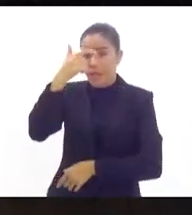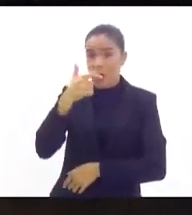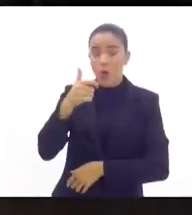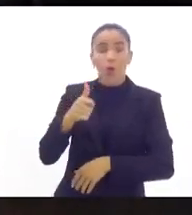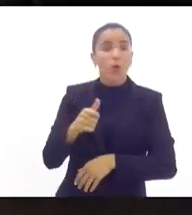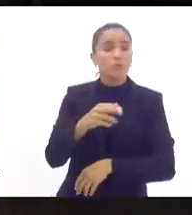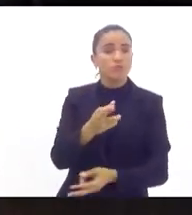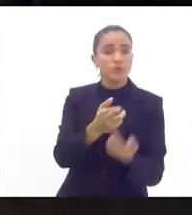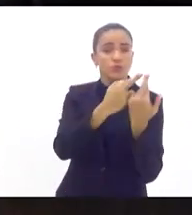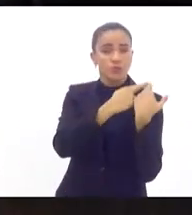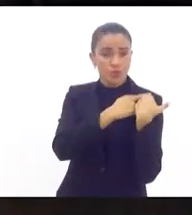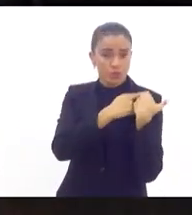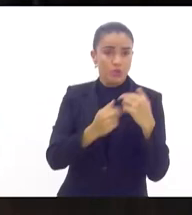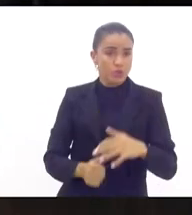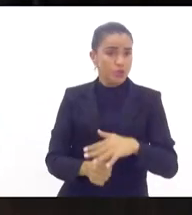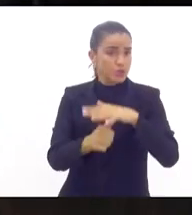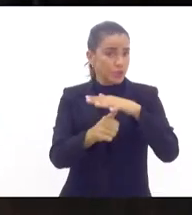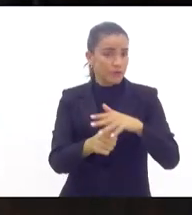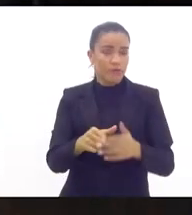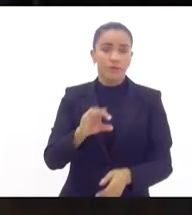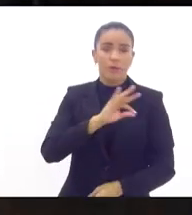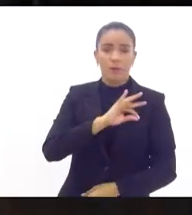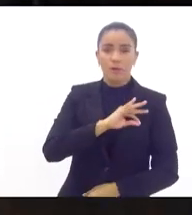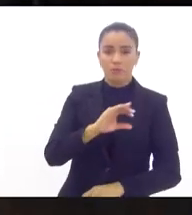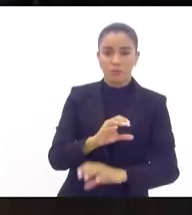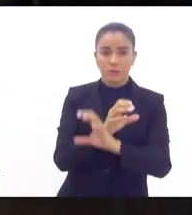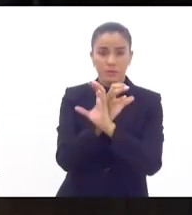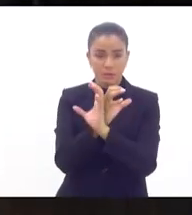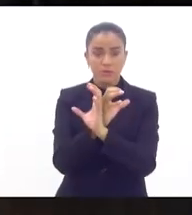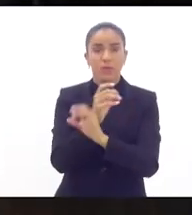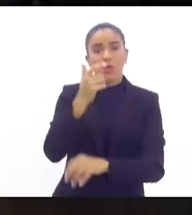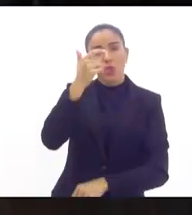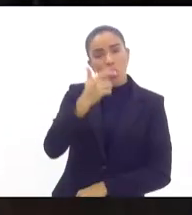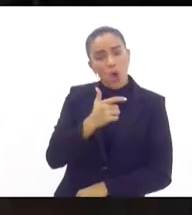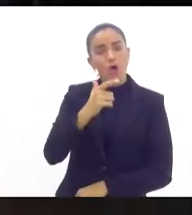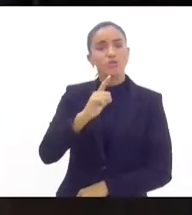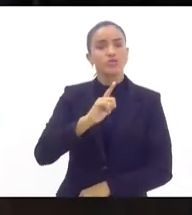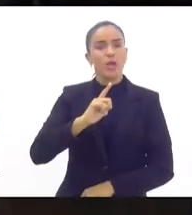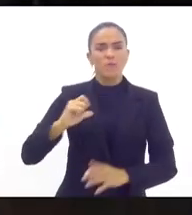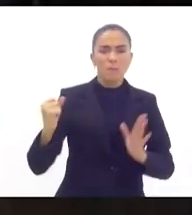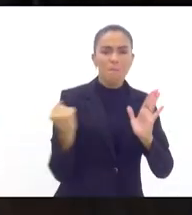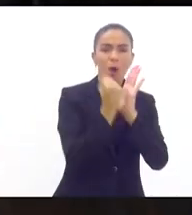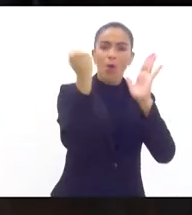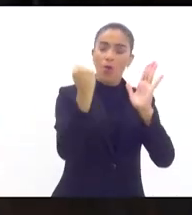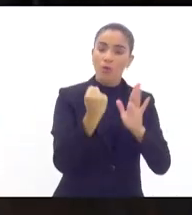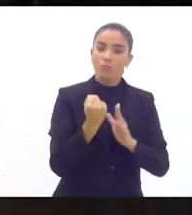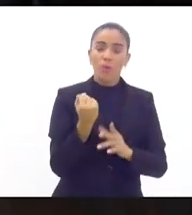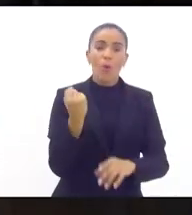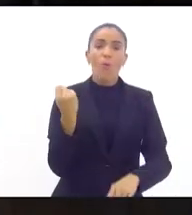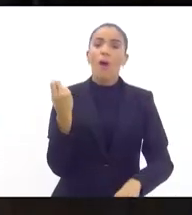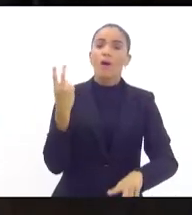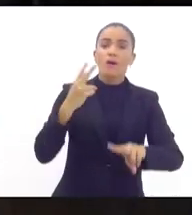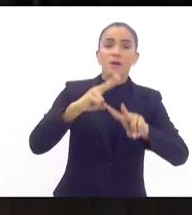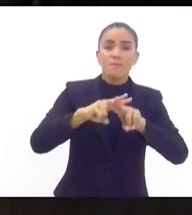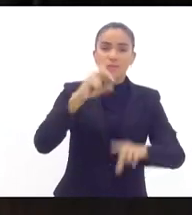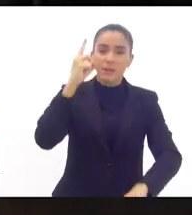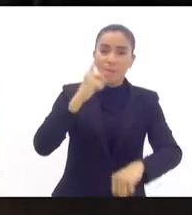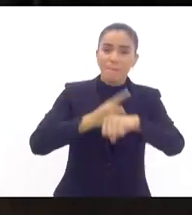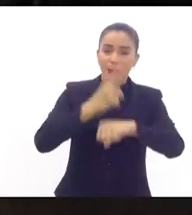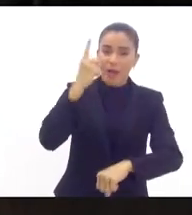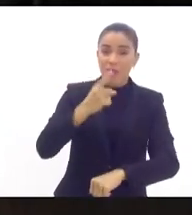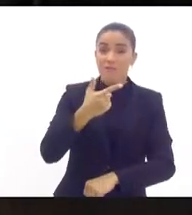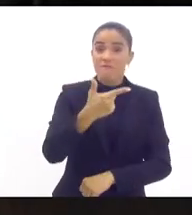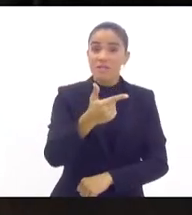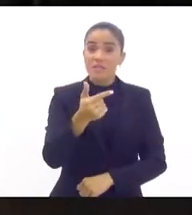Civil é tem um Marco na minha vida que nós efetuamos uma prisão em flagrante de 27